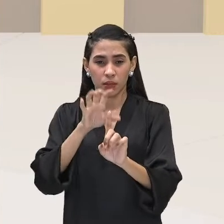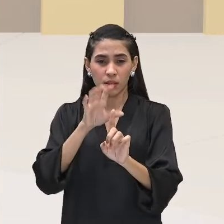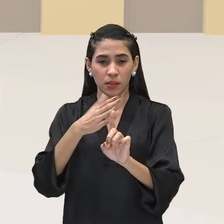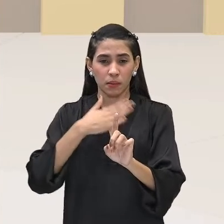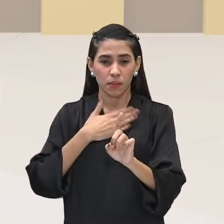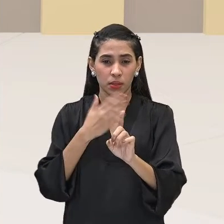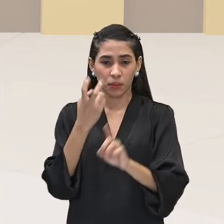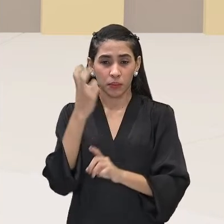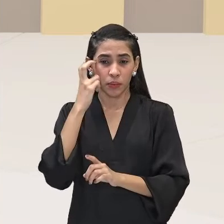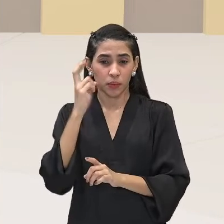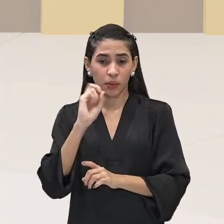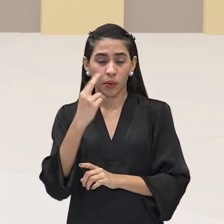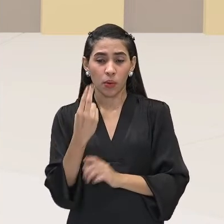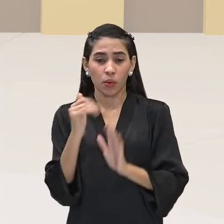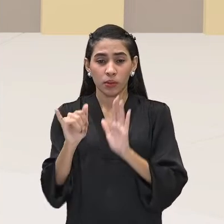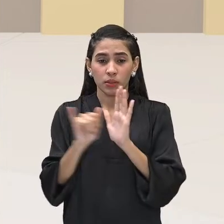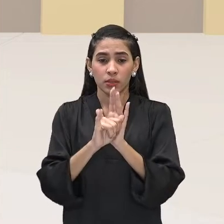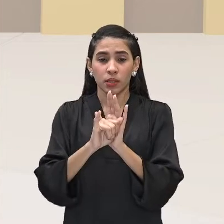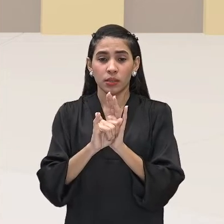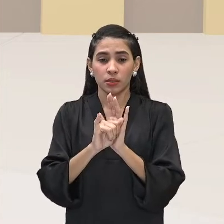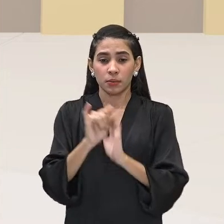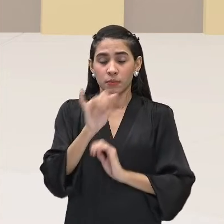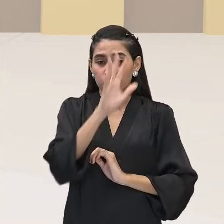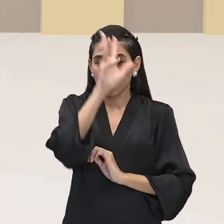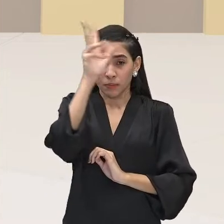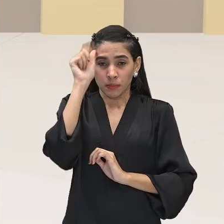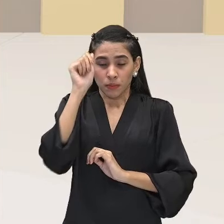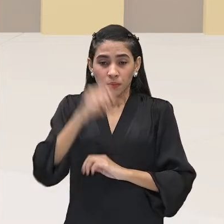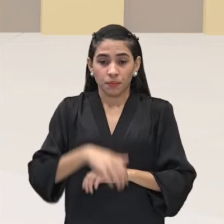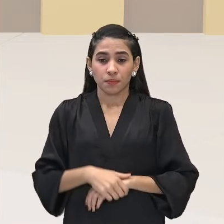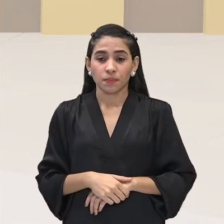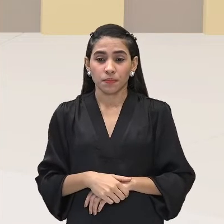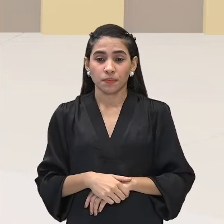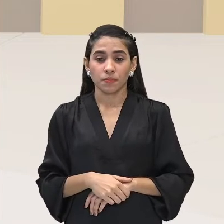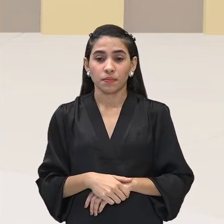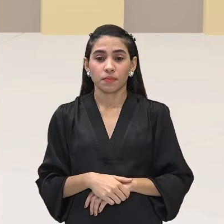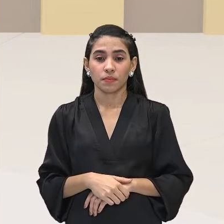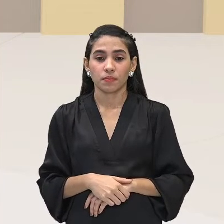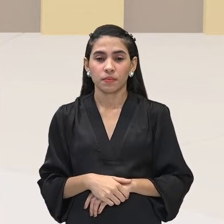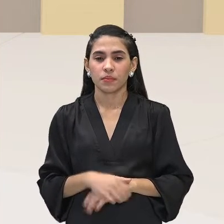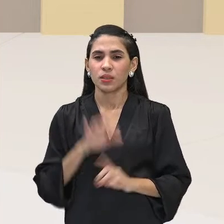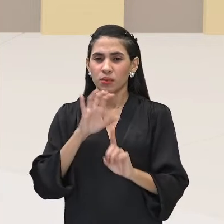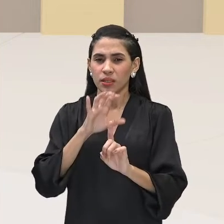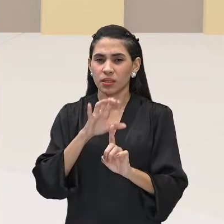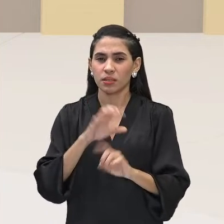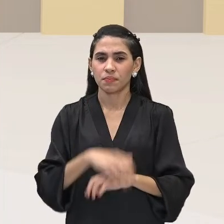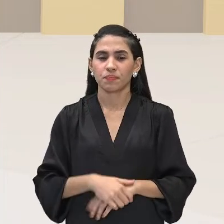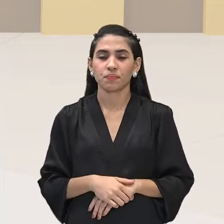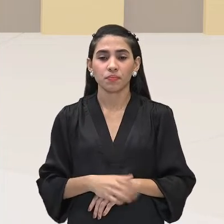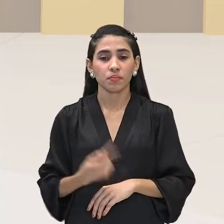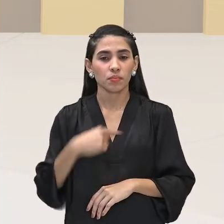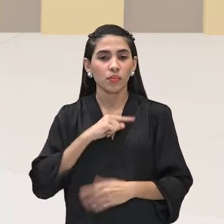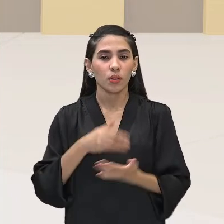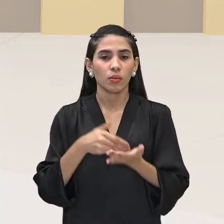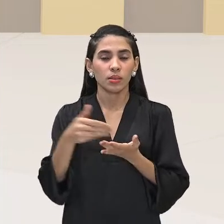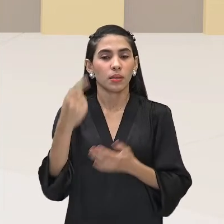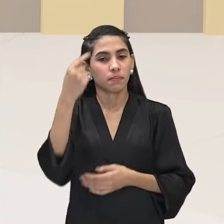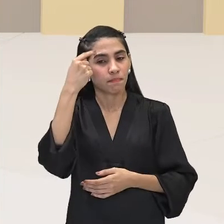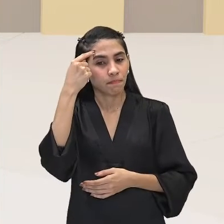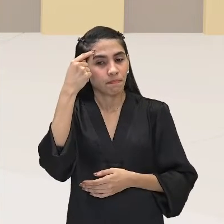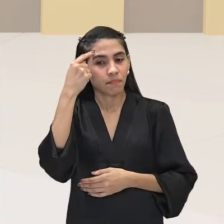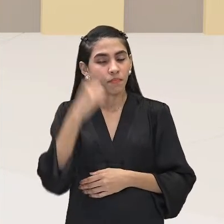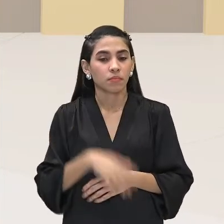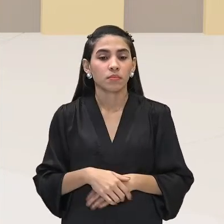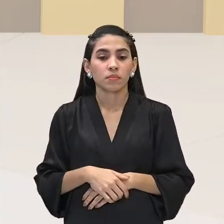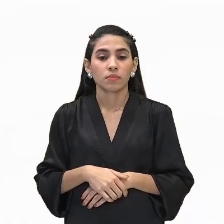cultura ou identidade regional amazônica? Será que isso influencia? Para a gente começar a pensar nela,